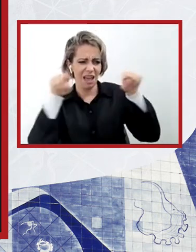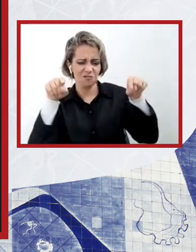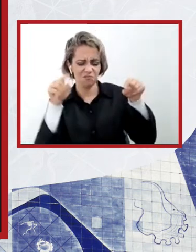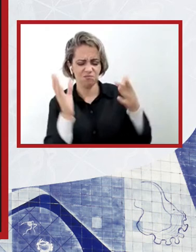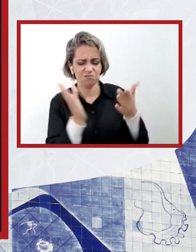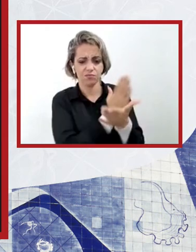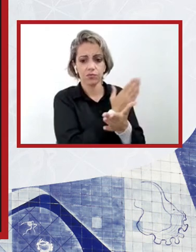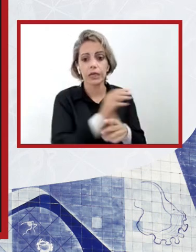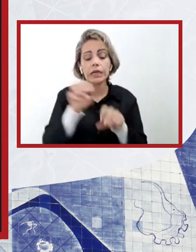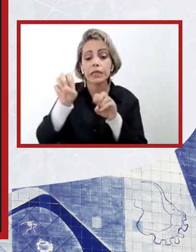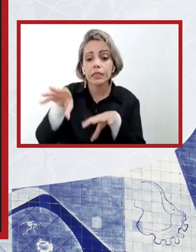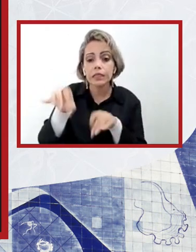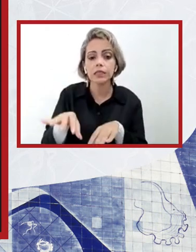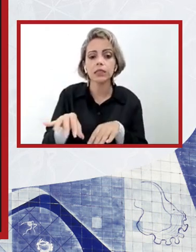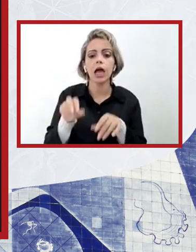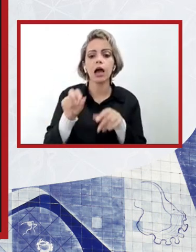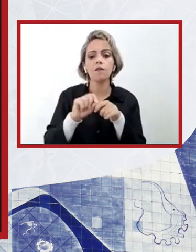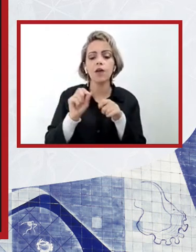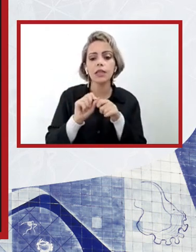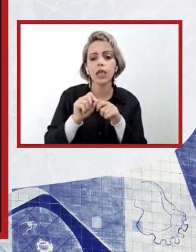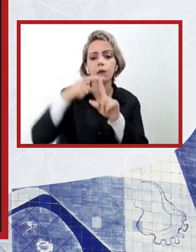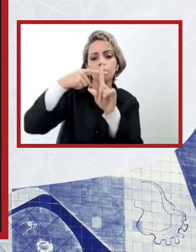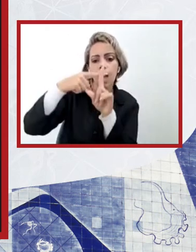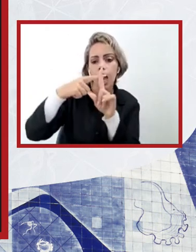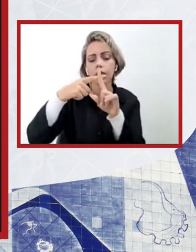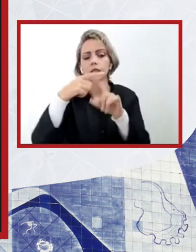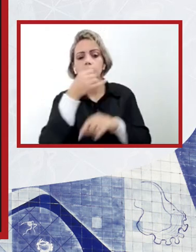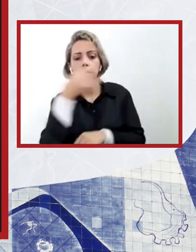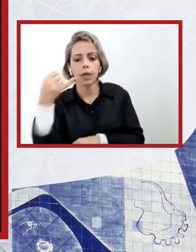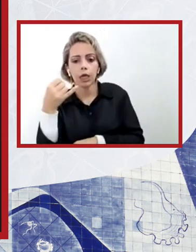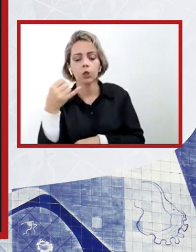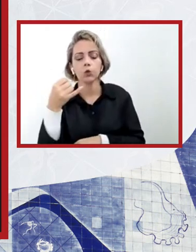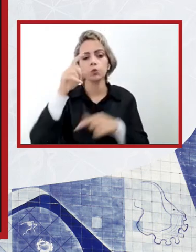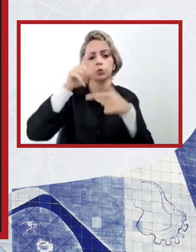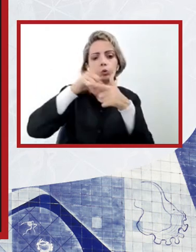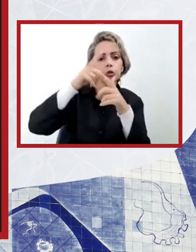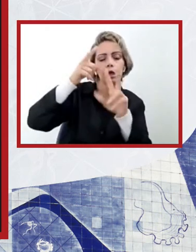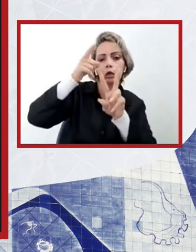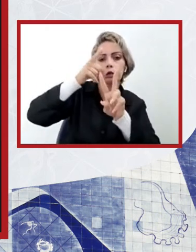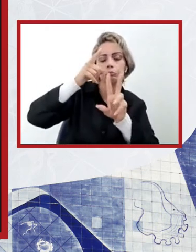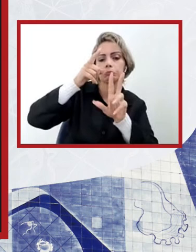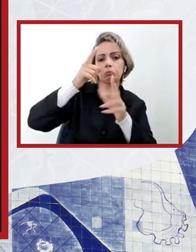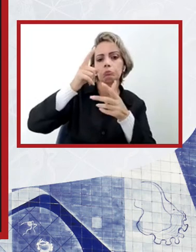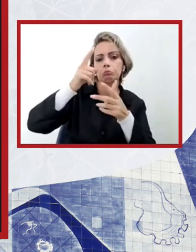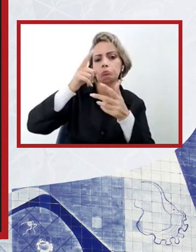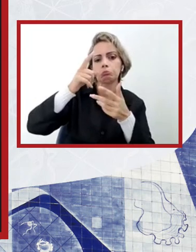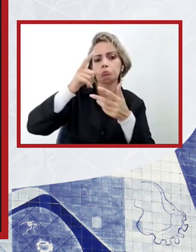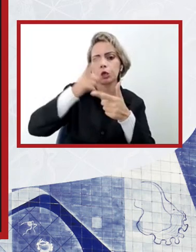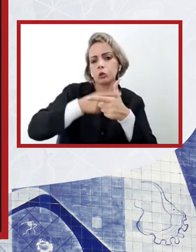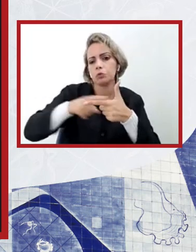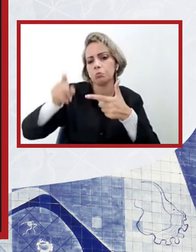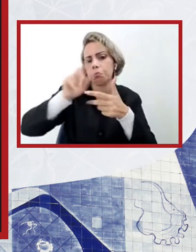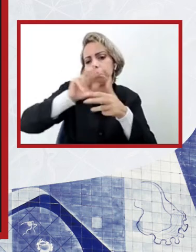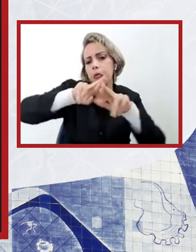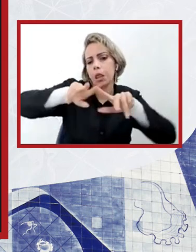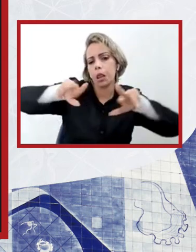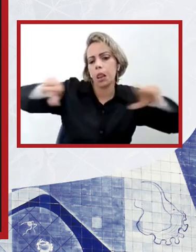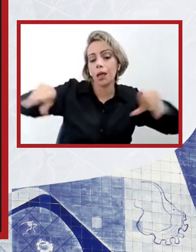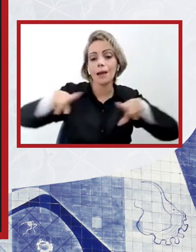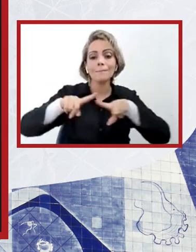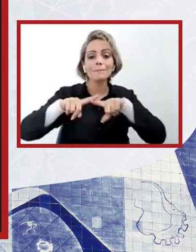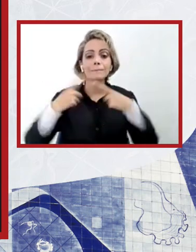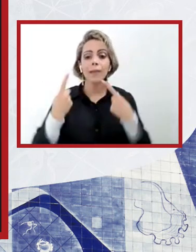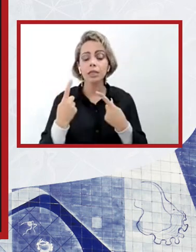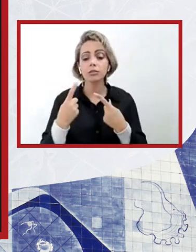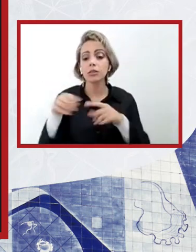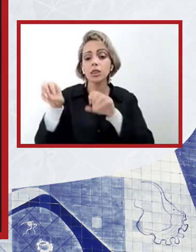série de problemas matemáticos, mas desenhar não aprendem. Não é que não possa desenhar, mas é que não aprende na